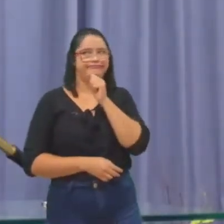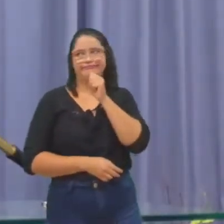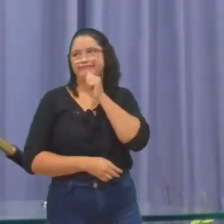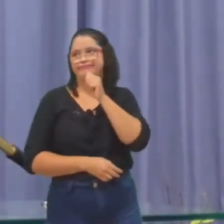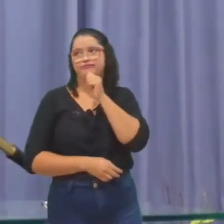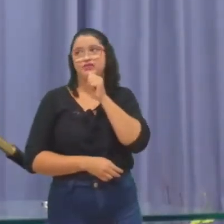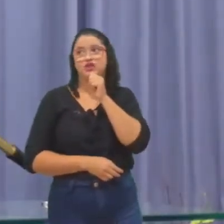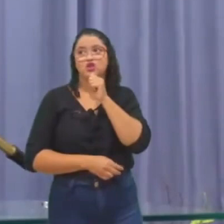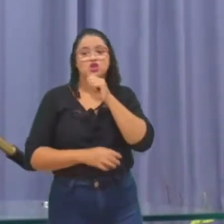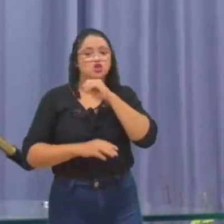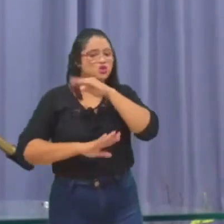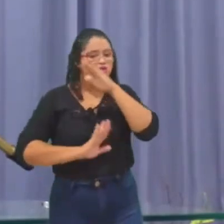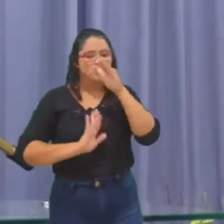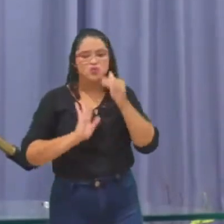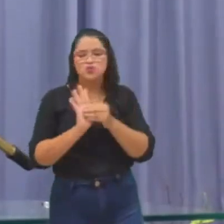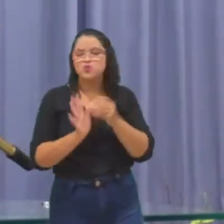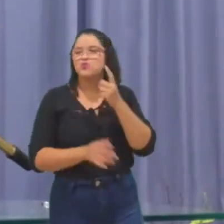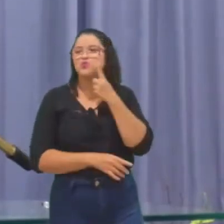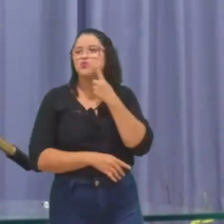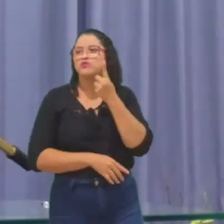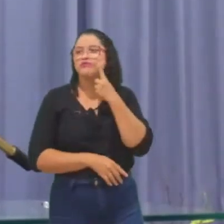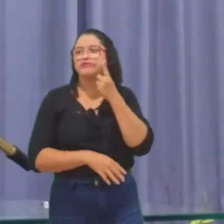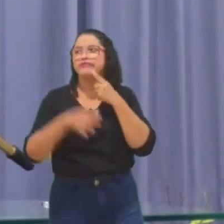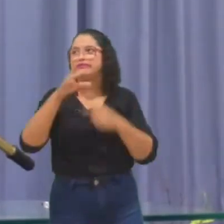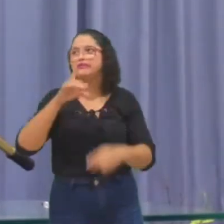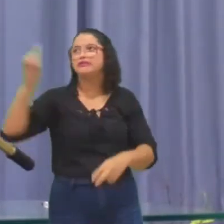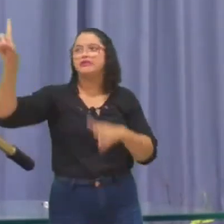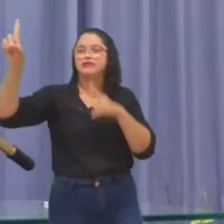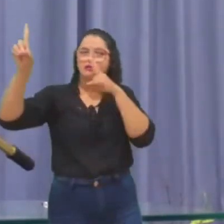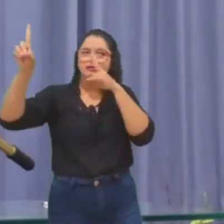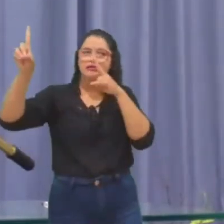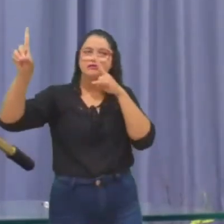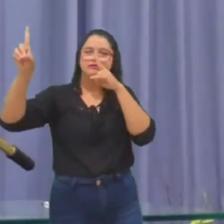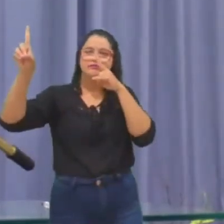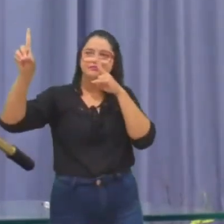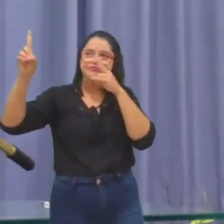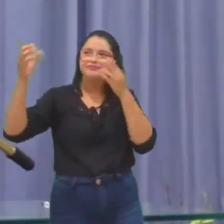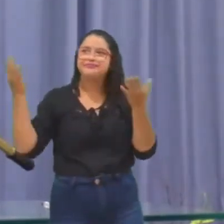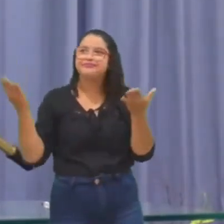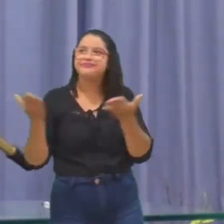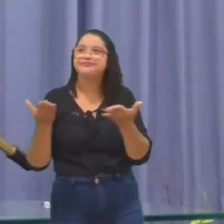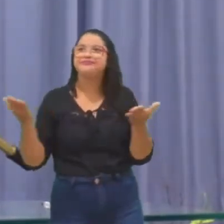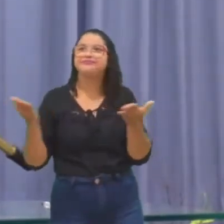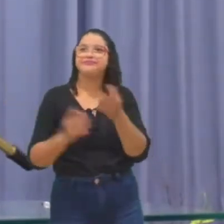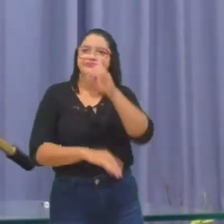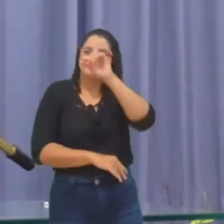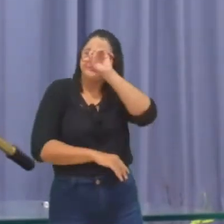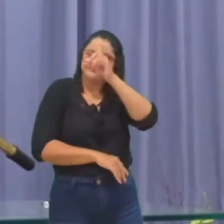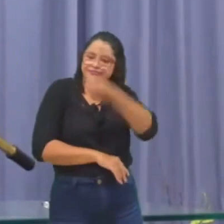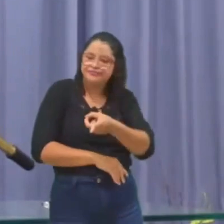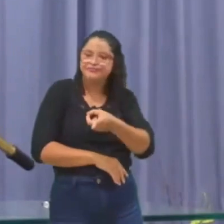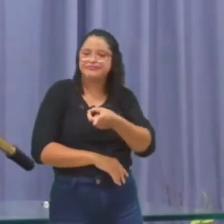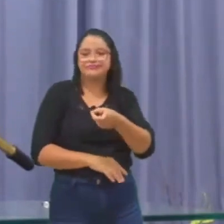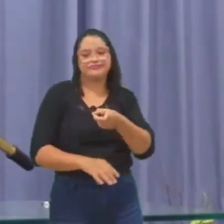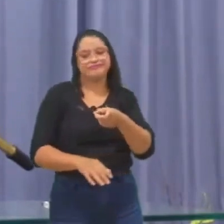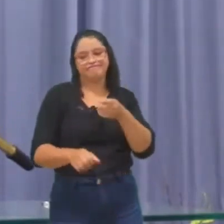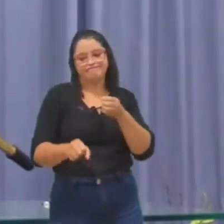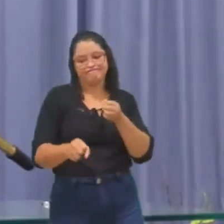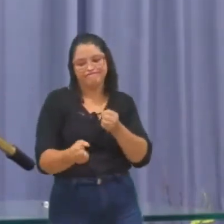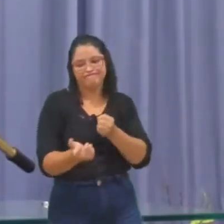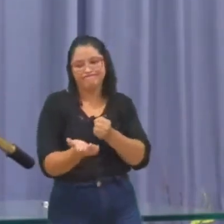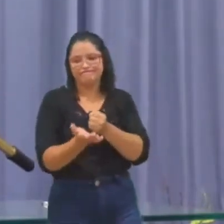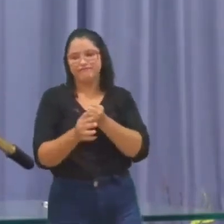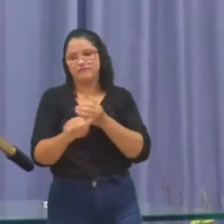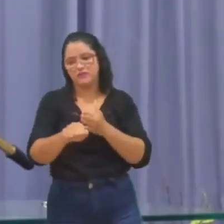de Deus e de seu poder foram sentenciados a não entrar na terra prometida.